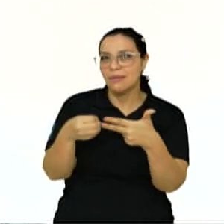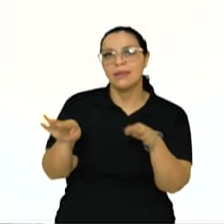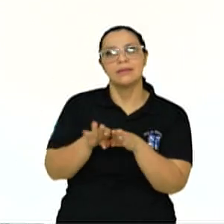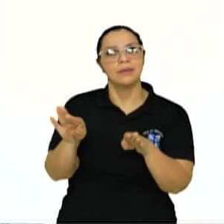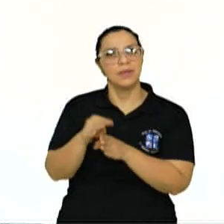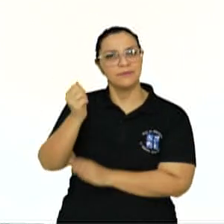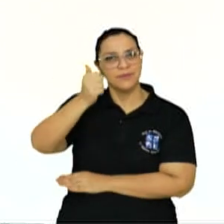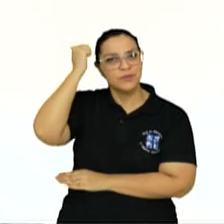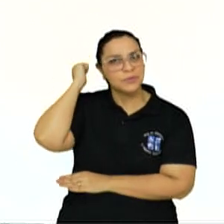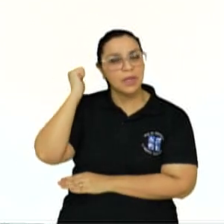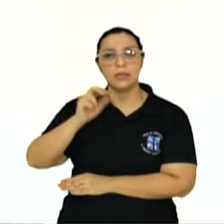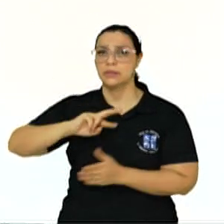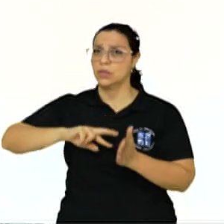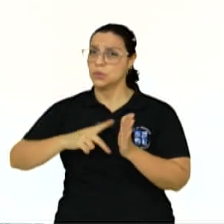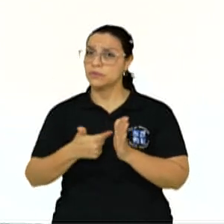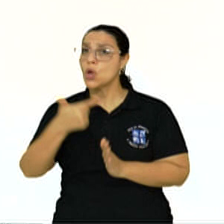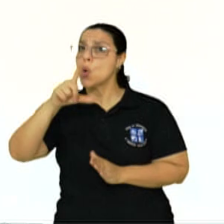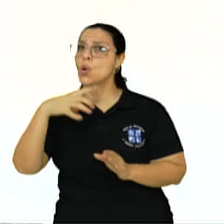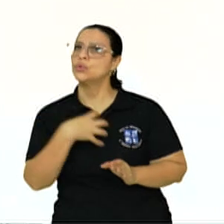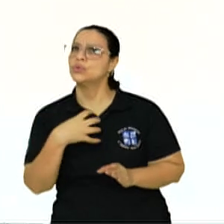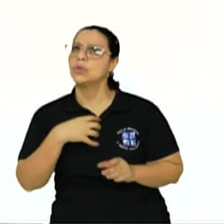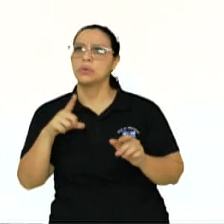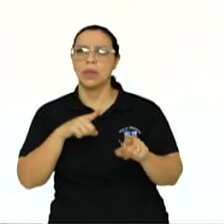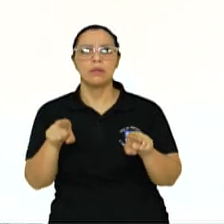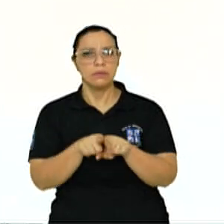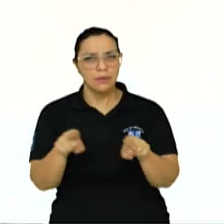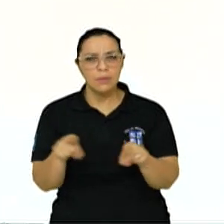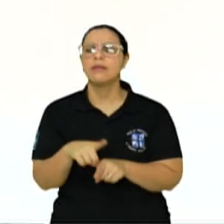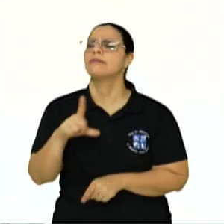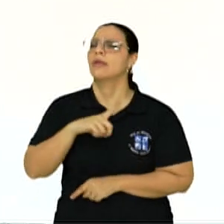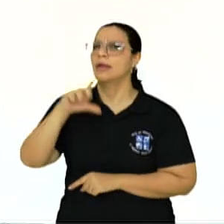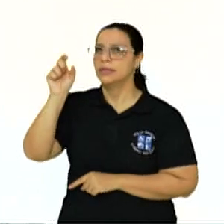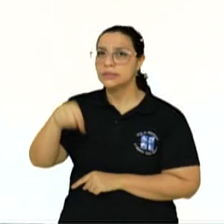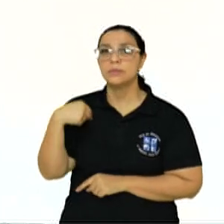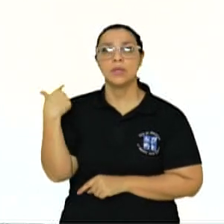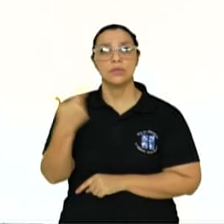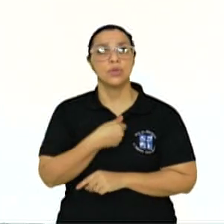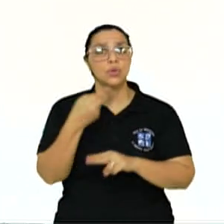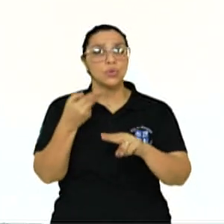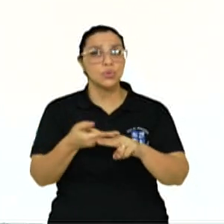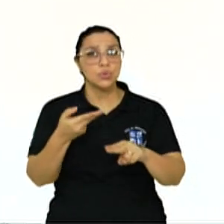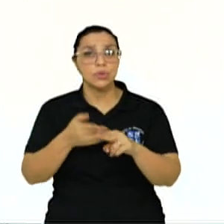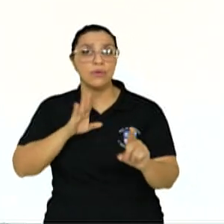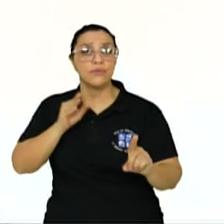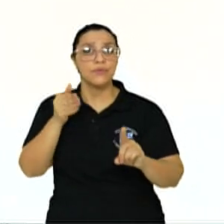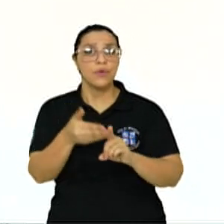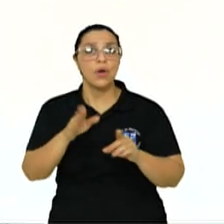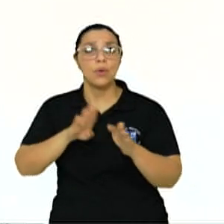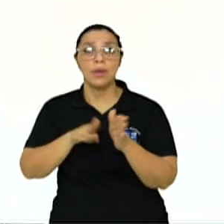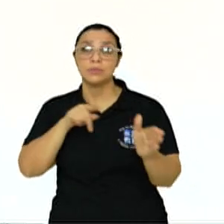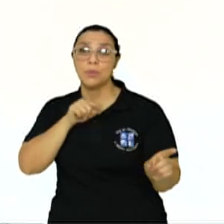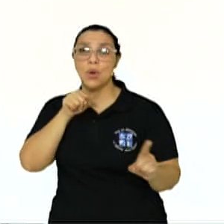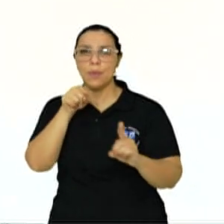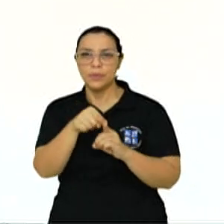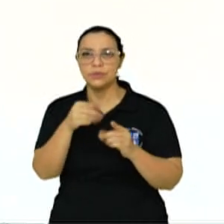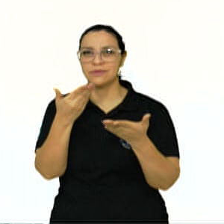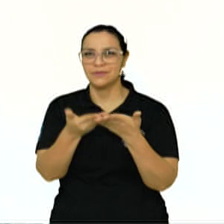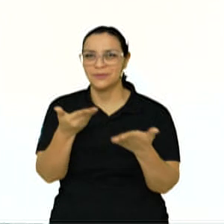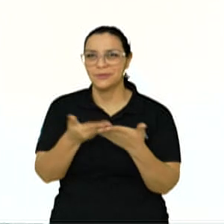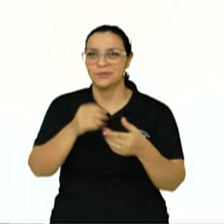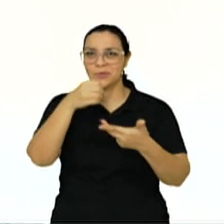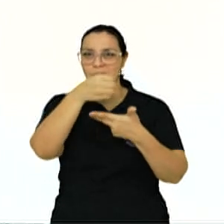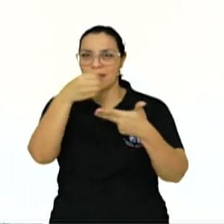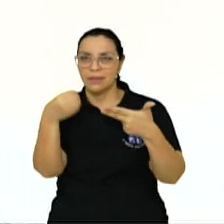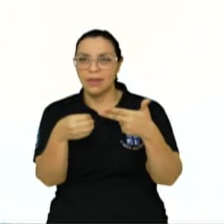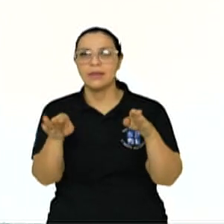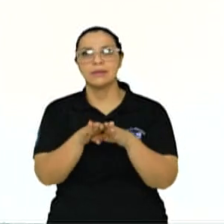vestibular. Não quer dizer que as outras não existam. É que como nós aqui estamos focados nesse estudo, então